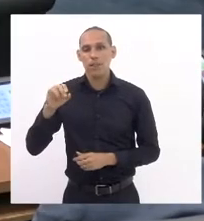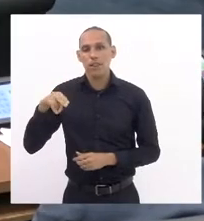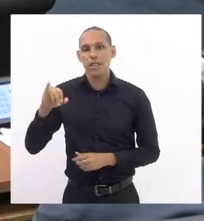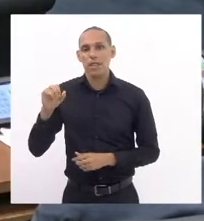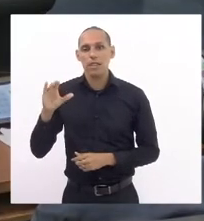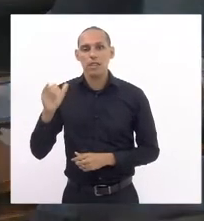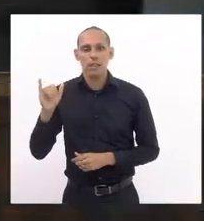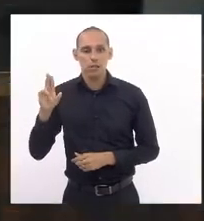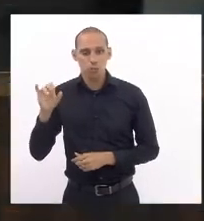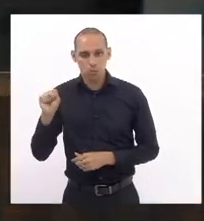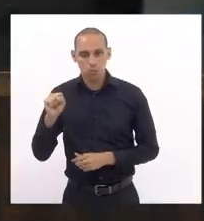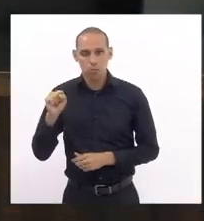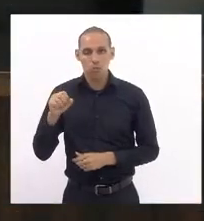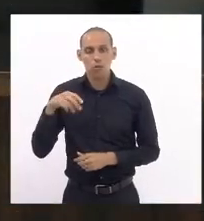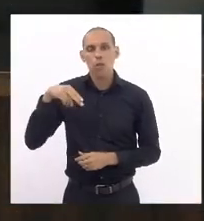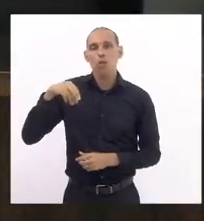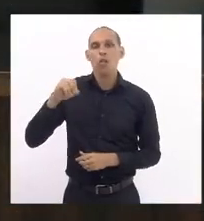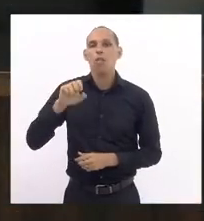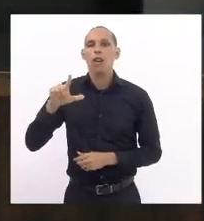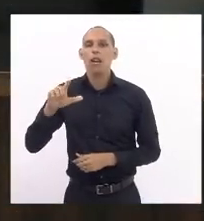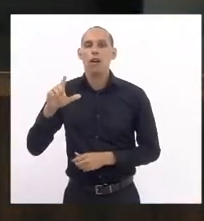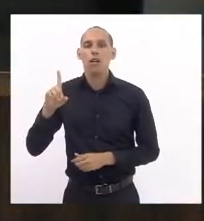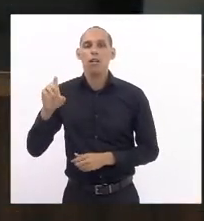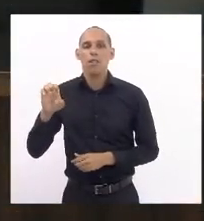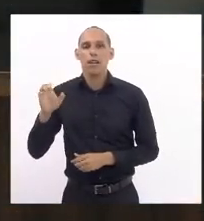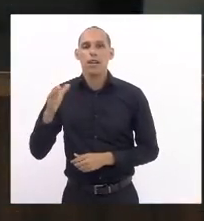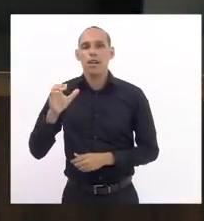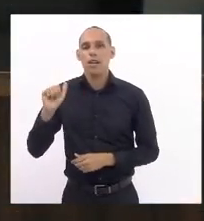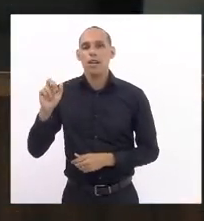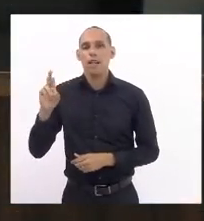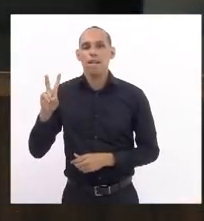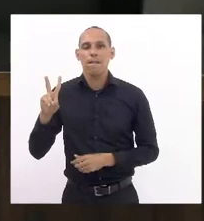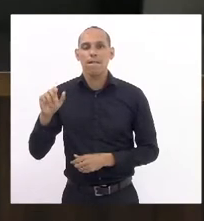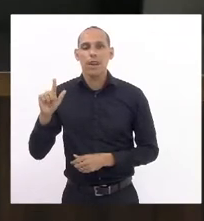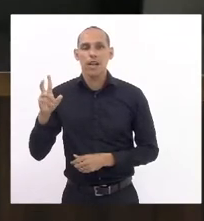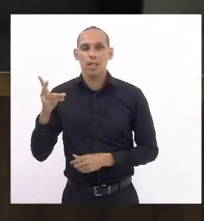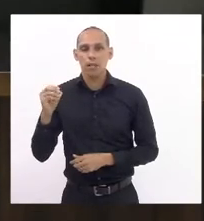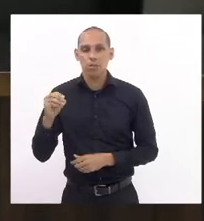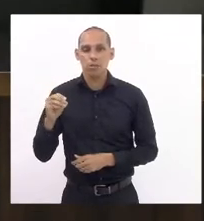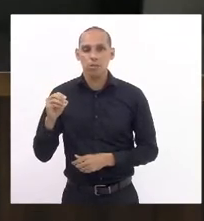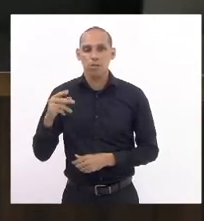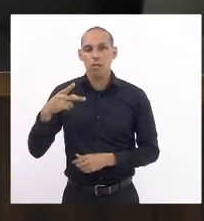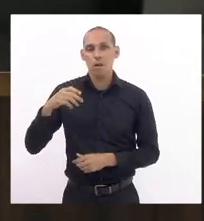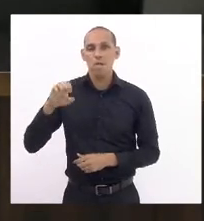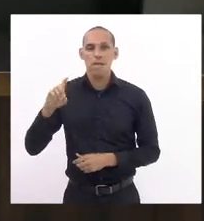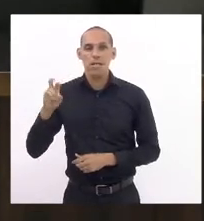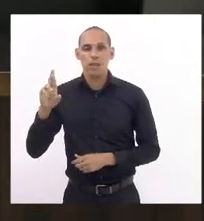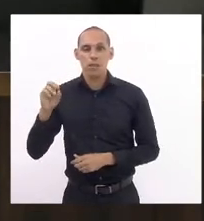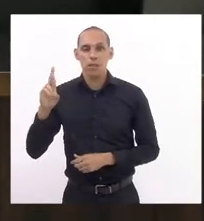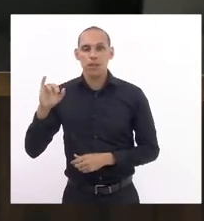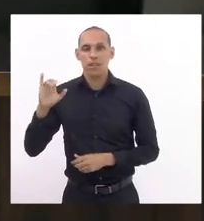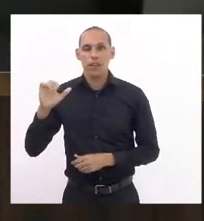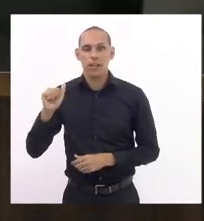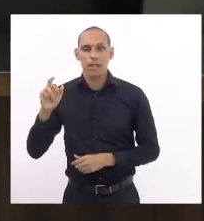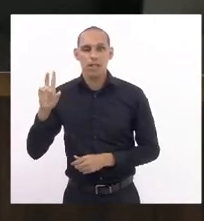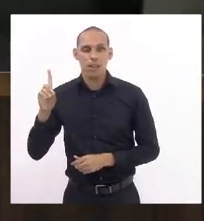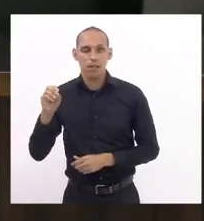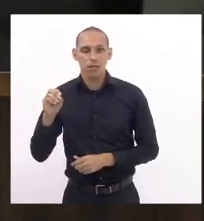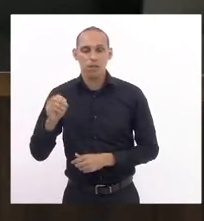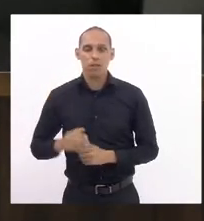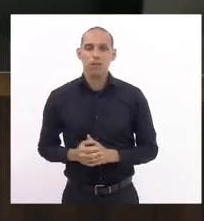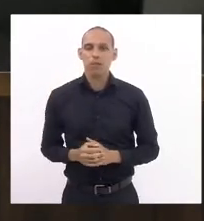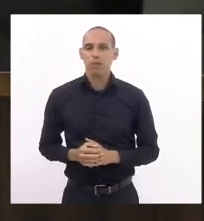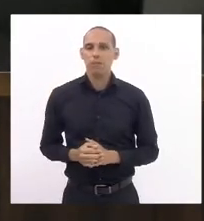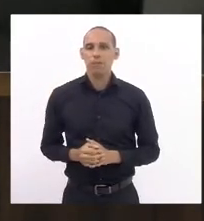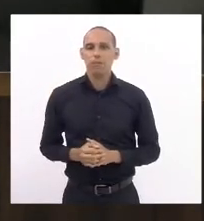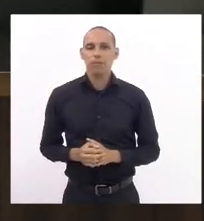Marcos Vinícius, deputado Noel de Carvalho, deputado Noel de Carvalho, deputado Pedro Ricardo, deputado